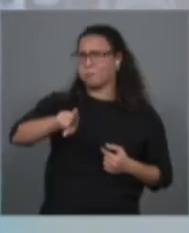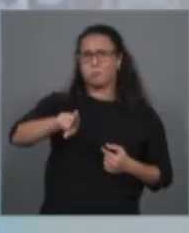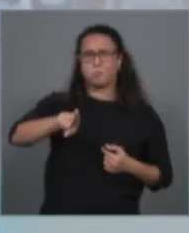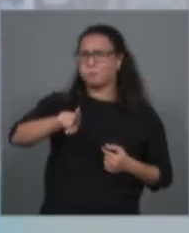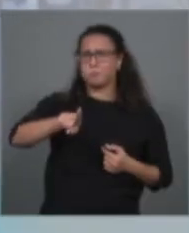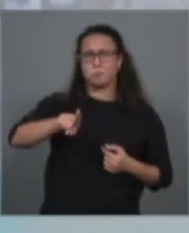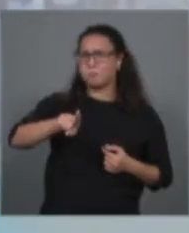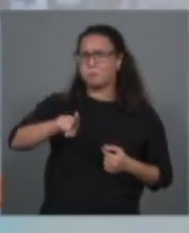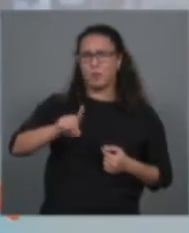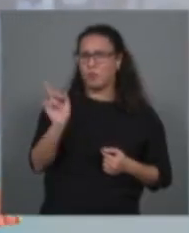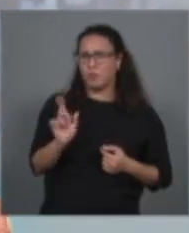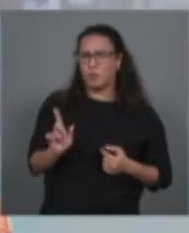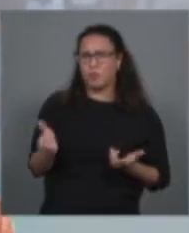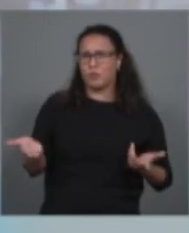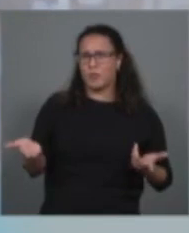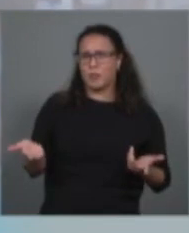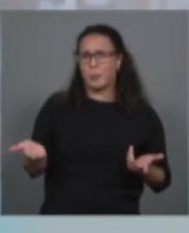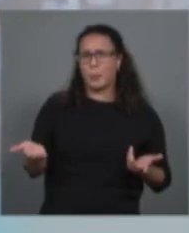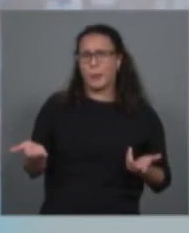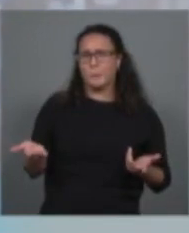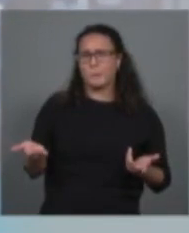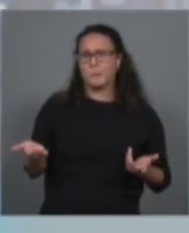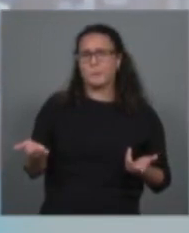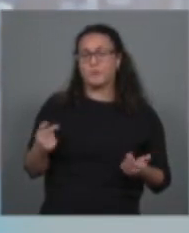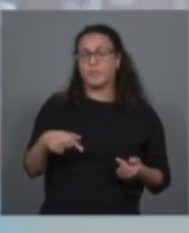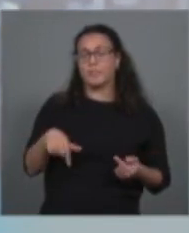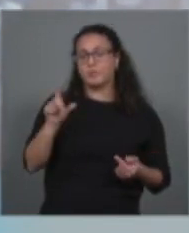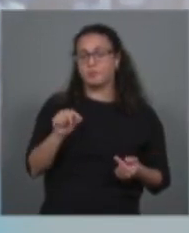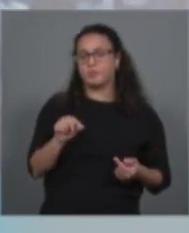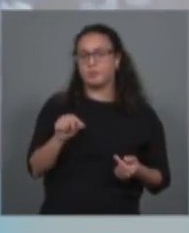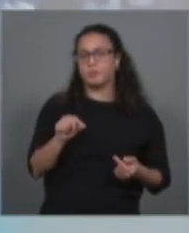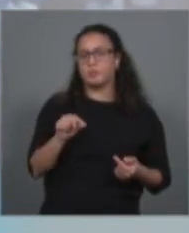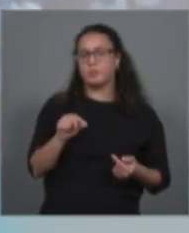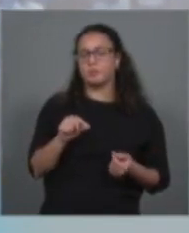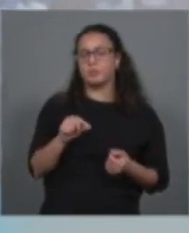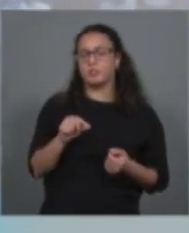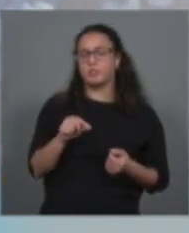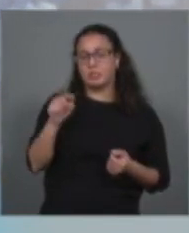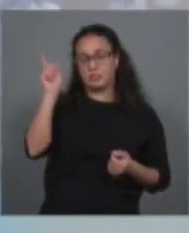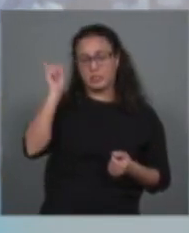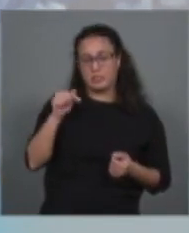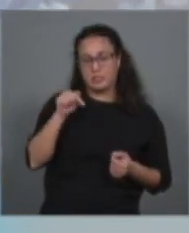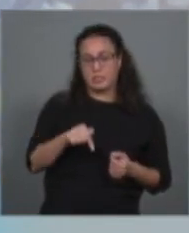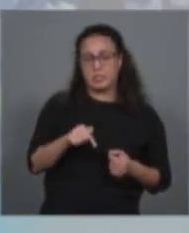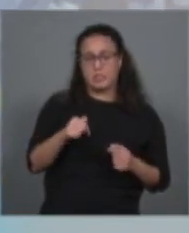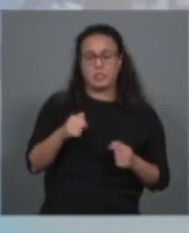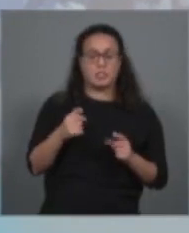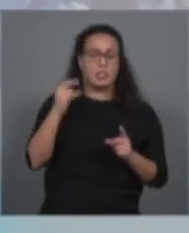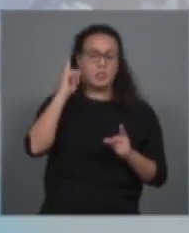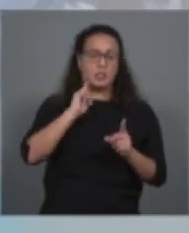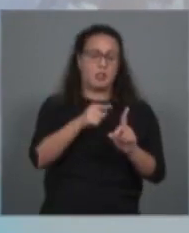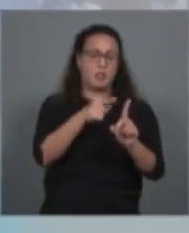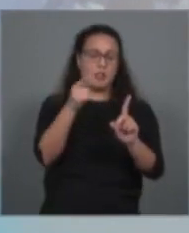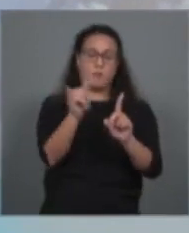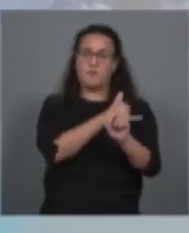sim. De facto, uma abordagem que também é necessário ter presente neste Dia Internacional da Violência contra as Mulheres, que é